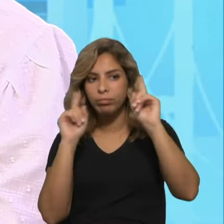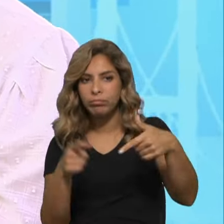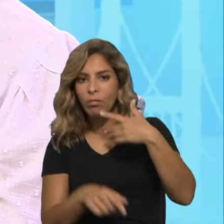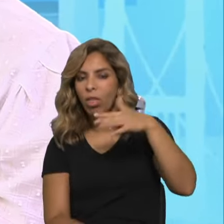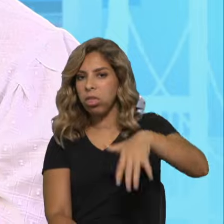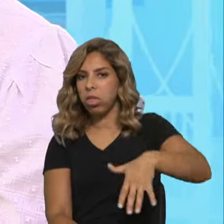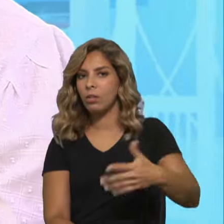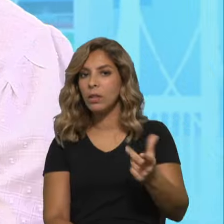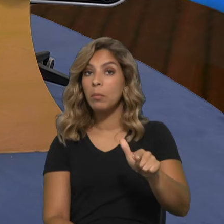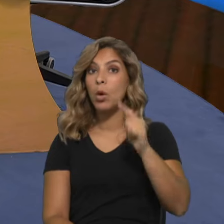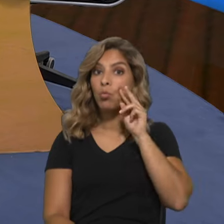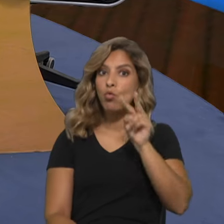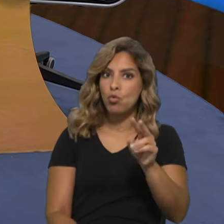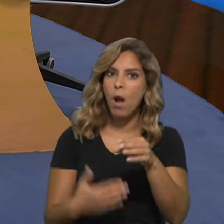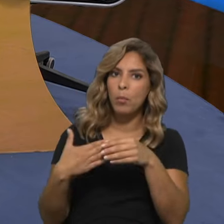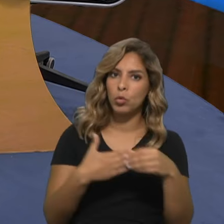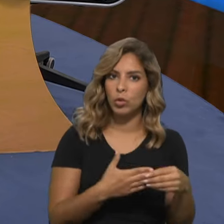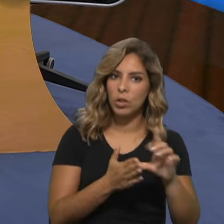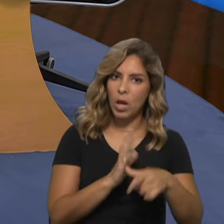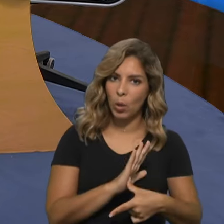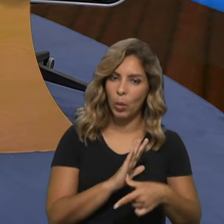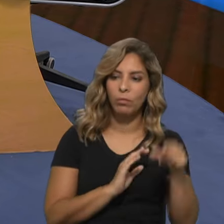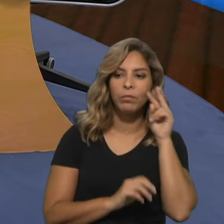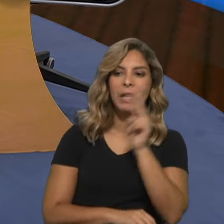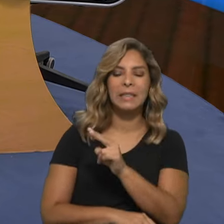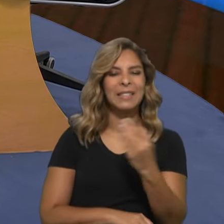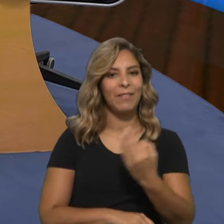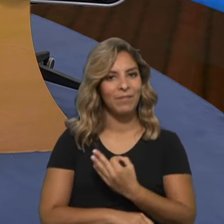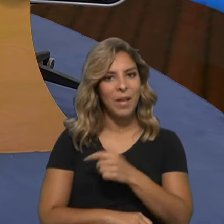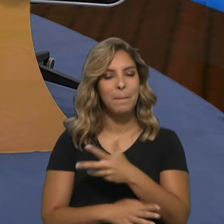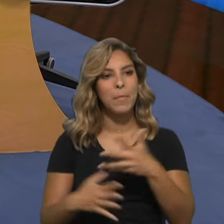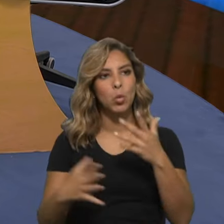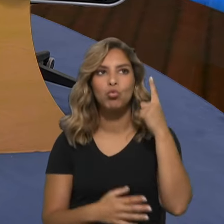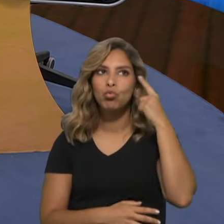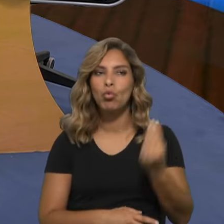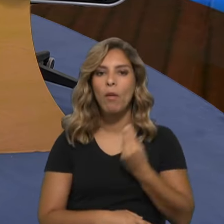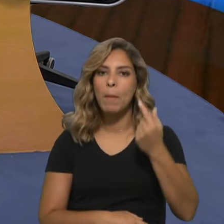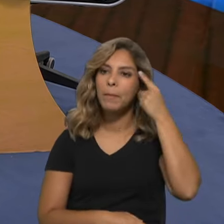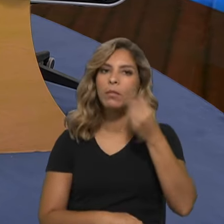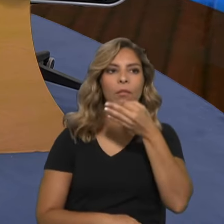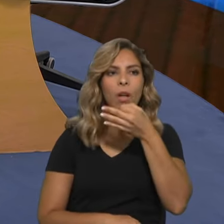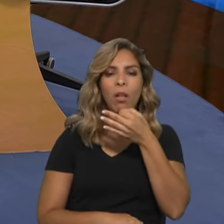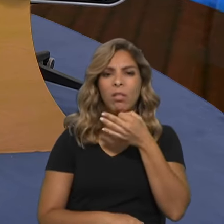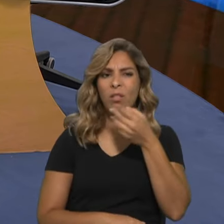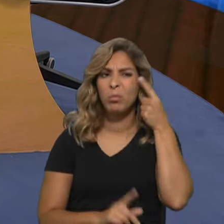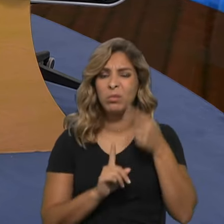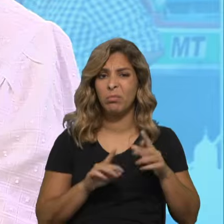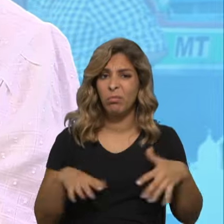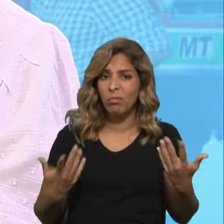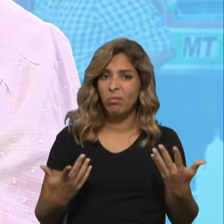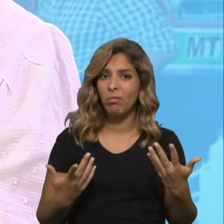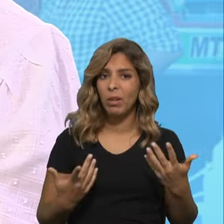isso no no e Líder que é muito irrelevante aquilo que eles possam dizer eh e isso leva muitas vezes não que contribuir não